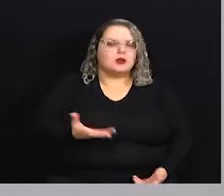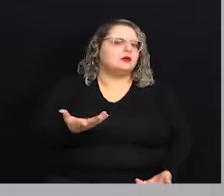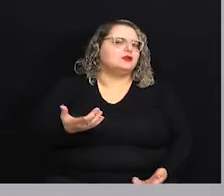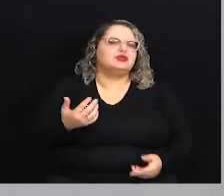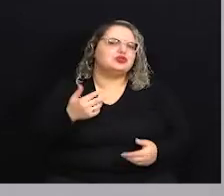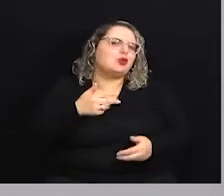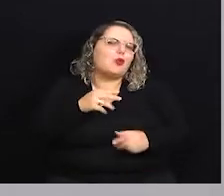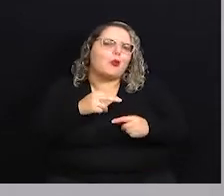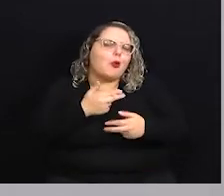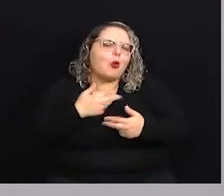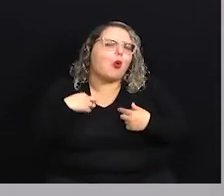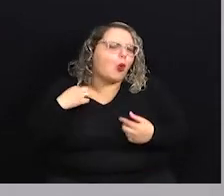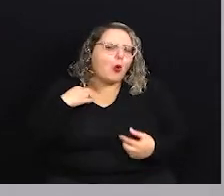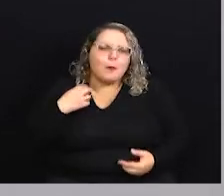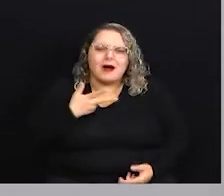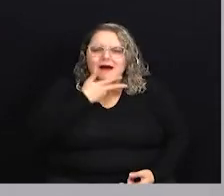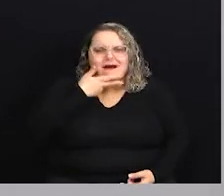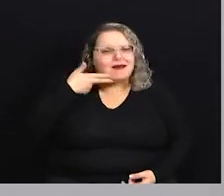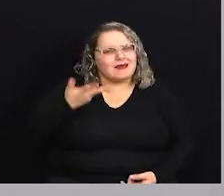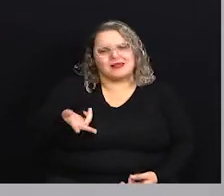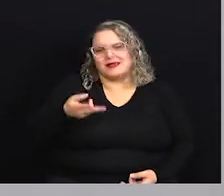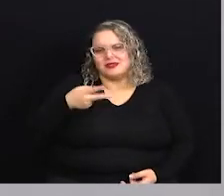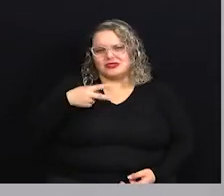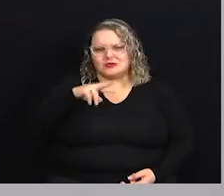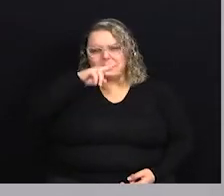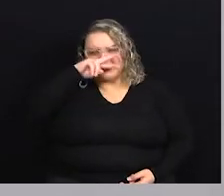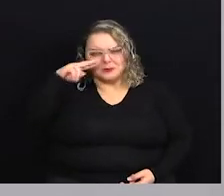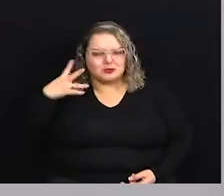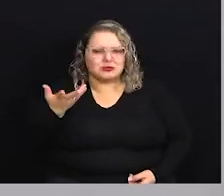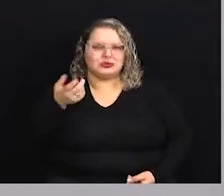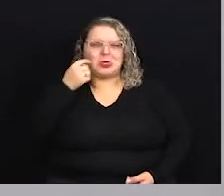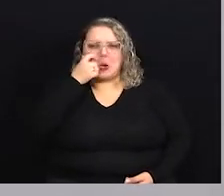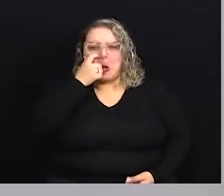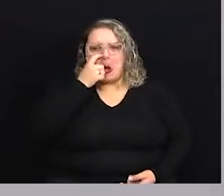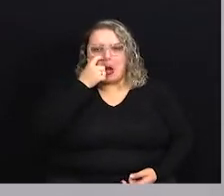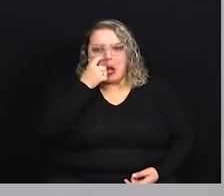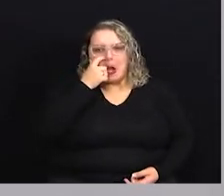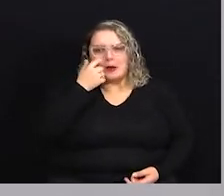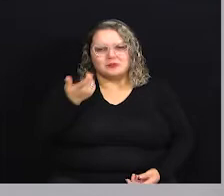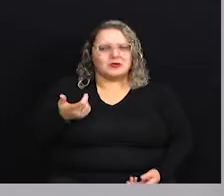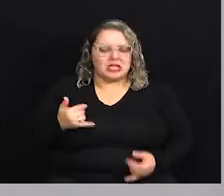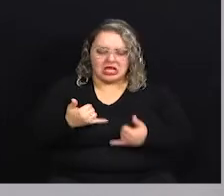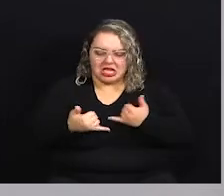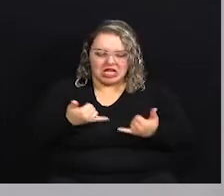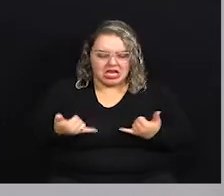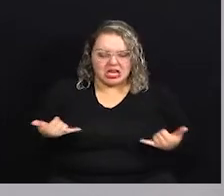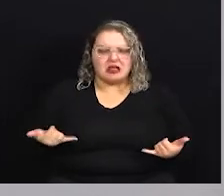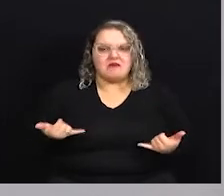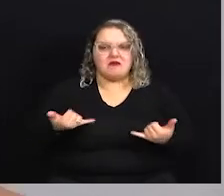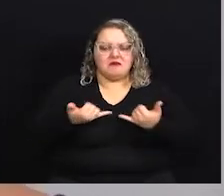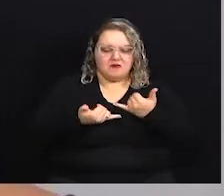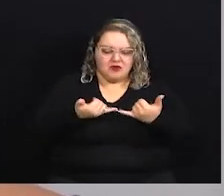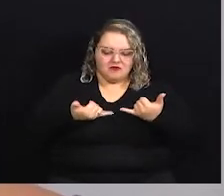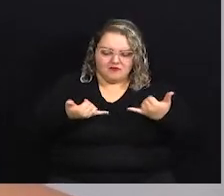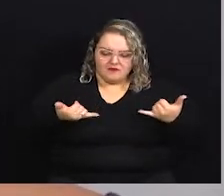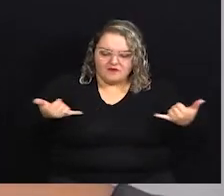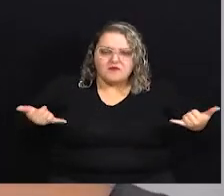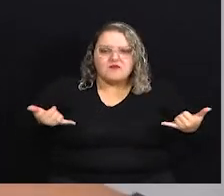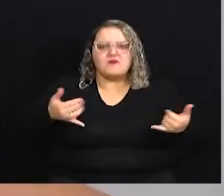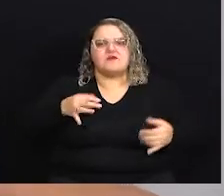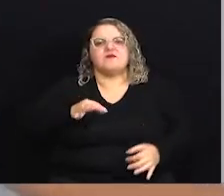Tem histórias diversas de peças íntimas, brinquedos, pedaços de fio, são várias